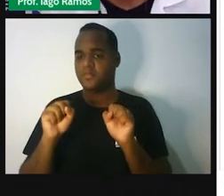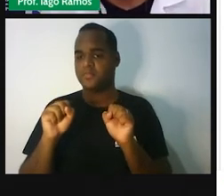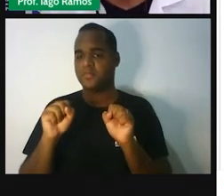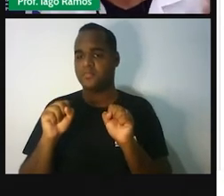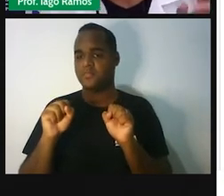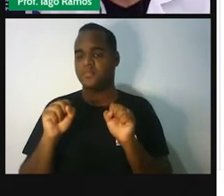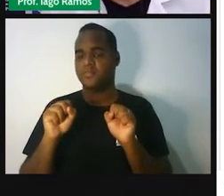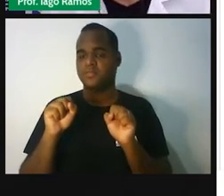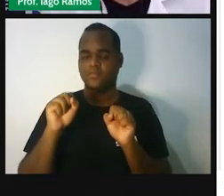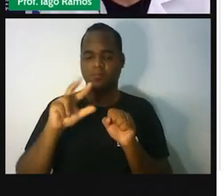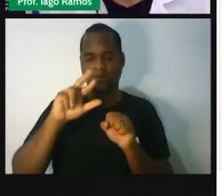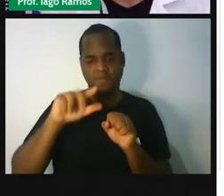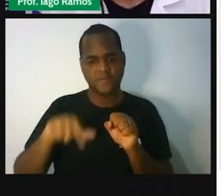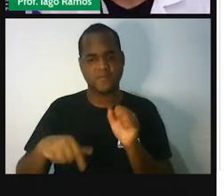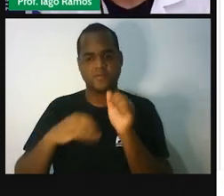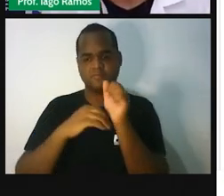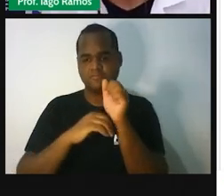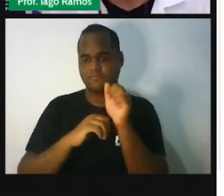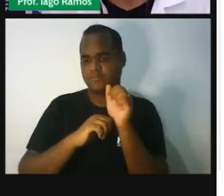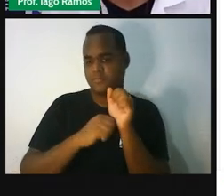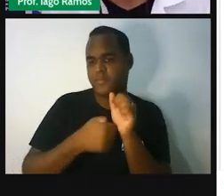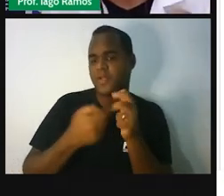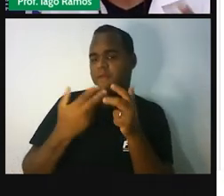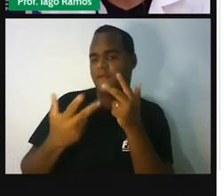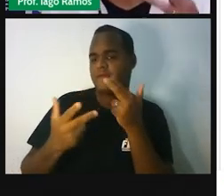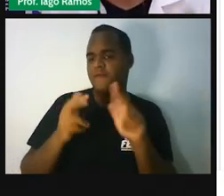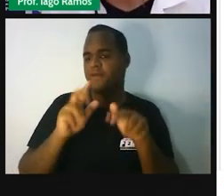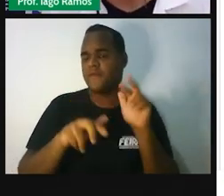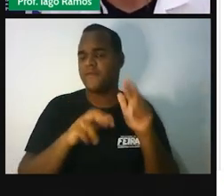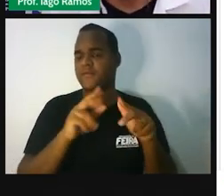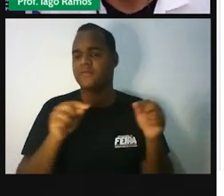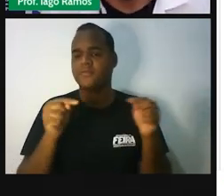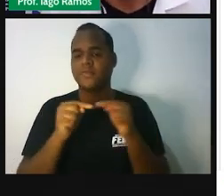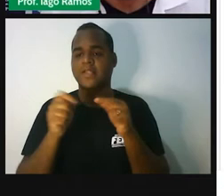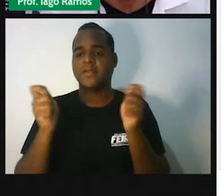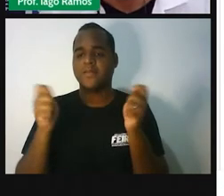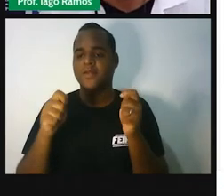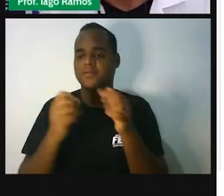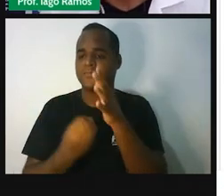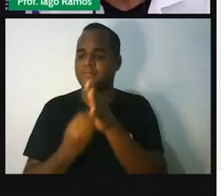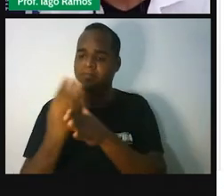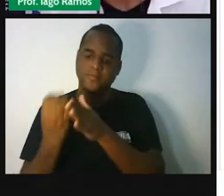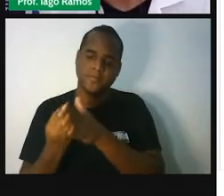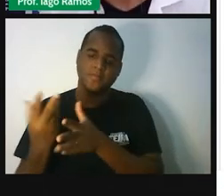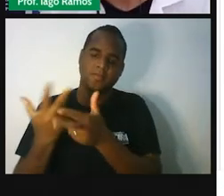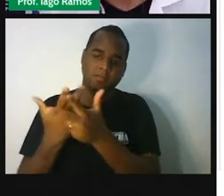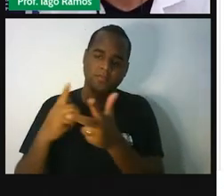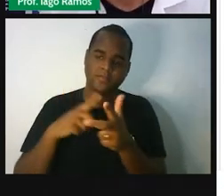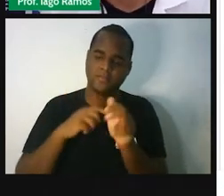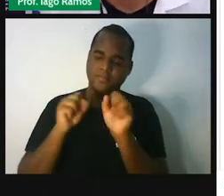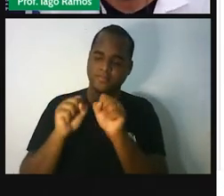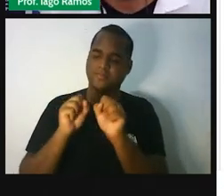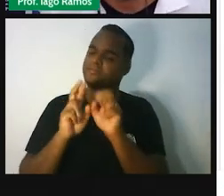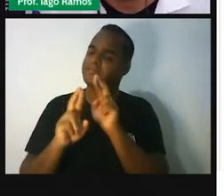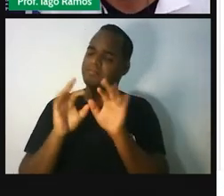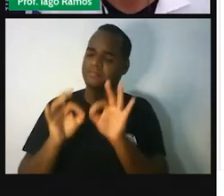códigos diferentes, né, a gente consegue, é possível fabricar? Para a gente responder essa pergunta, a gente